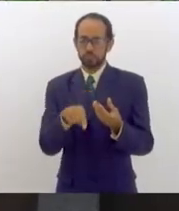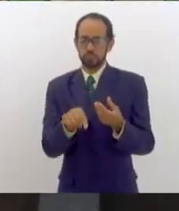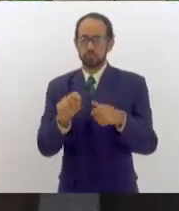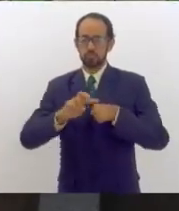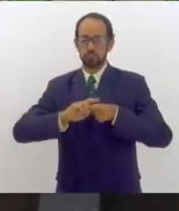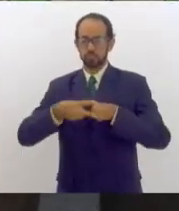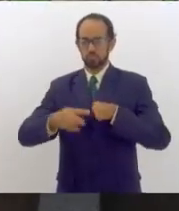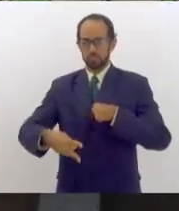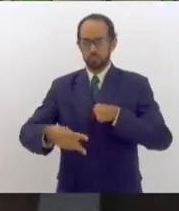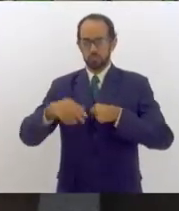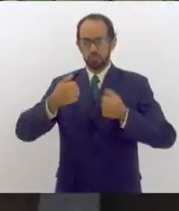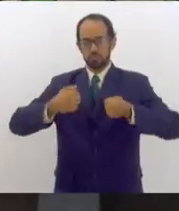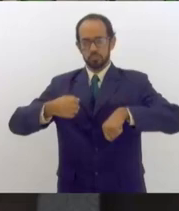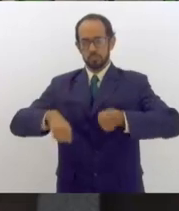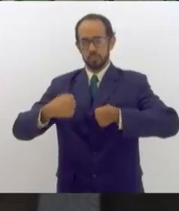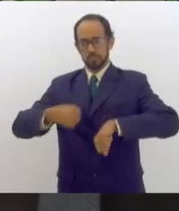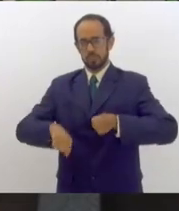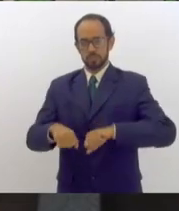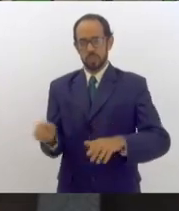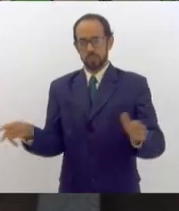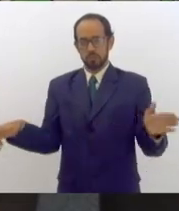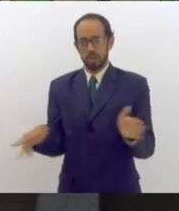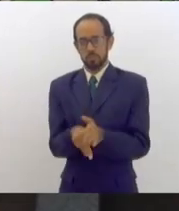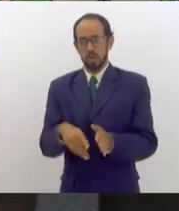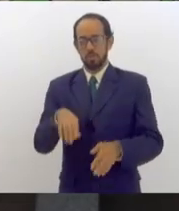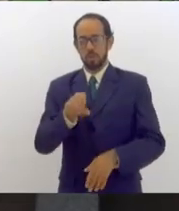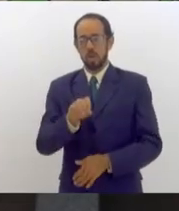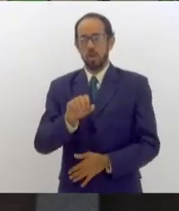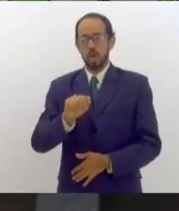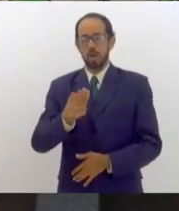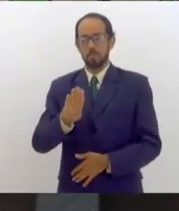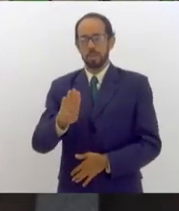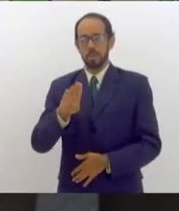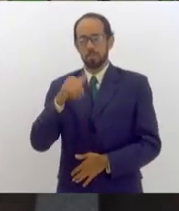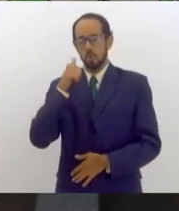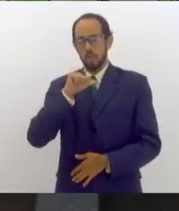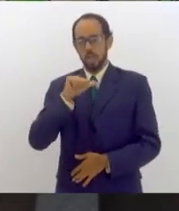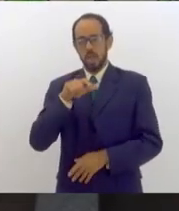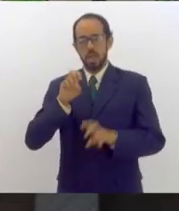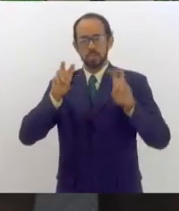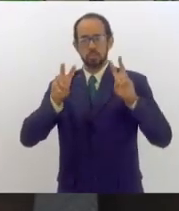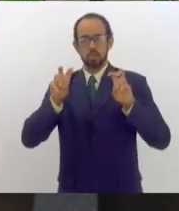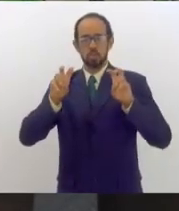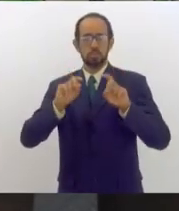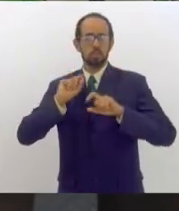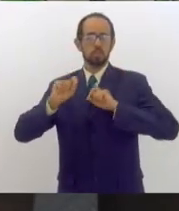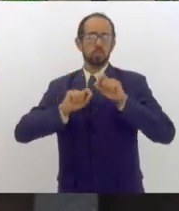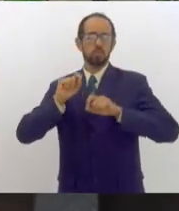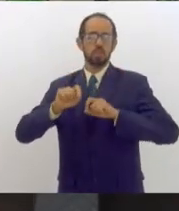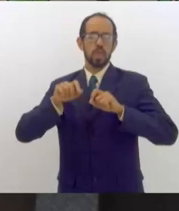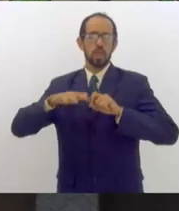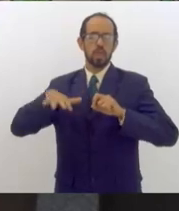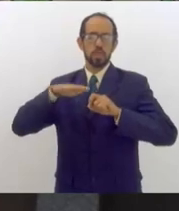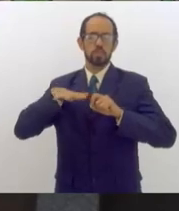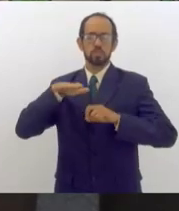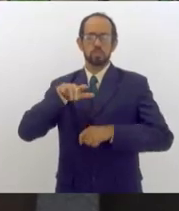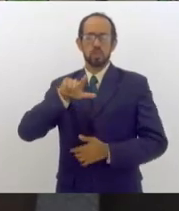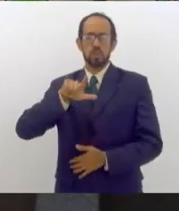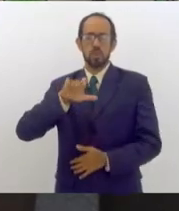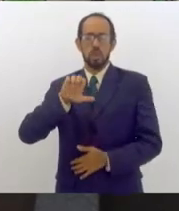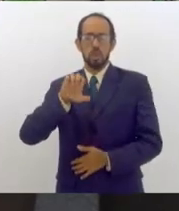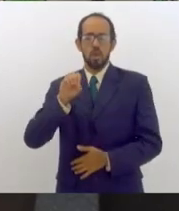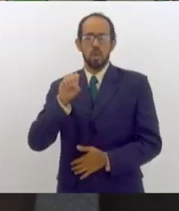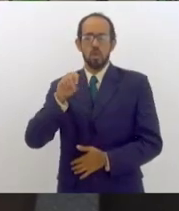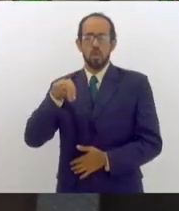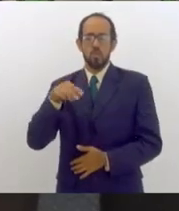de uma demanda trazida pela OAB mulher no que se refere a região da Leopoldina